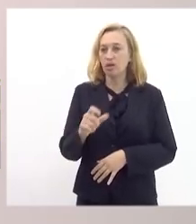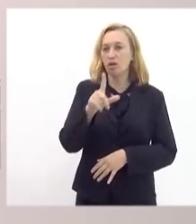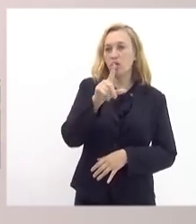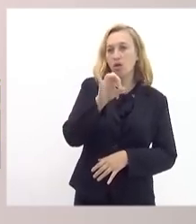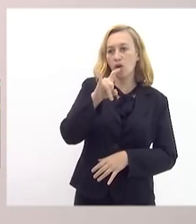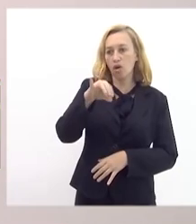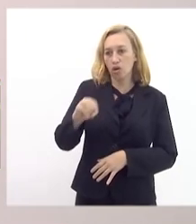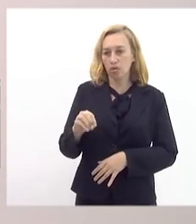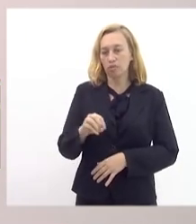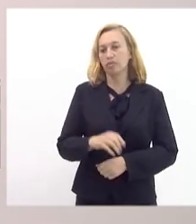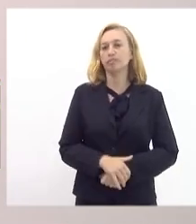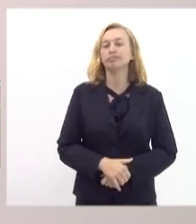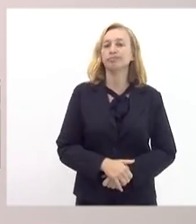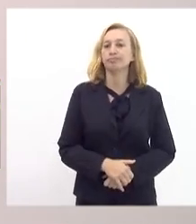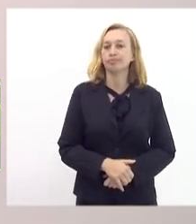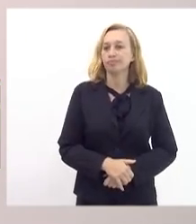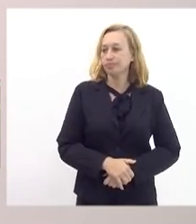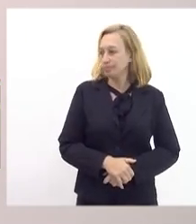solar a